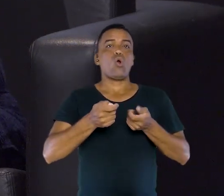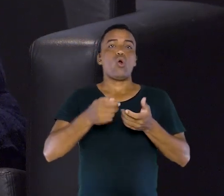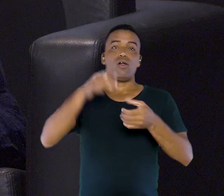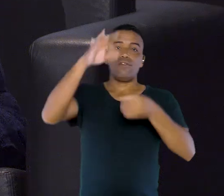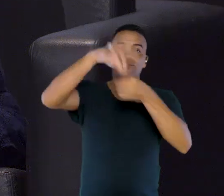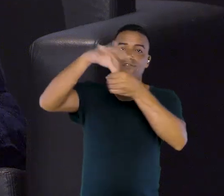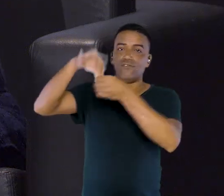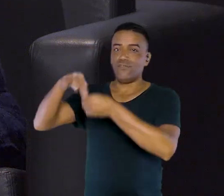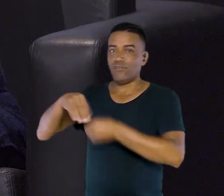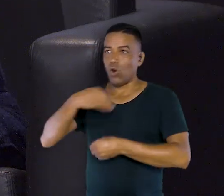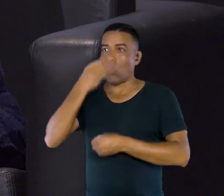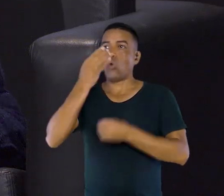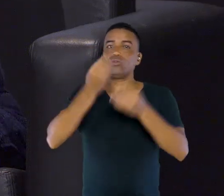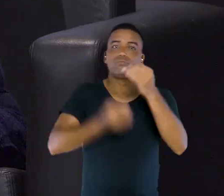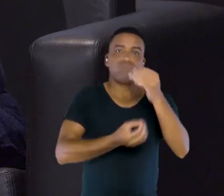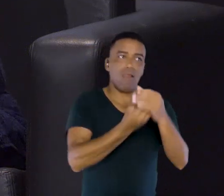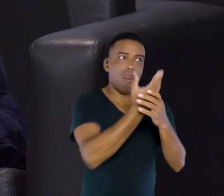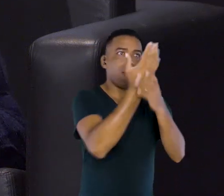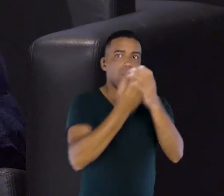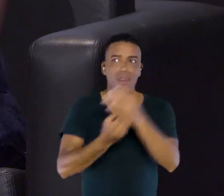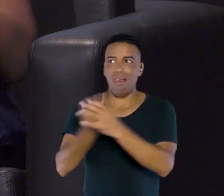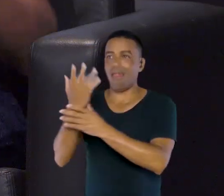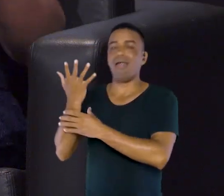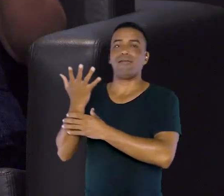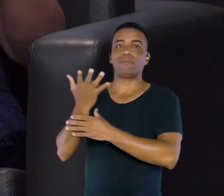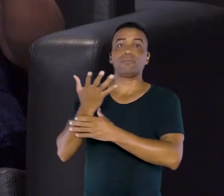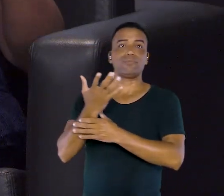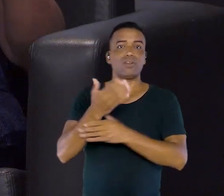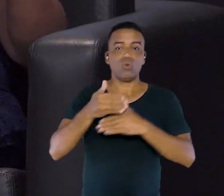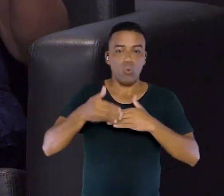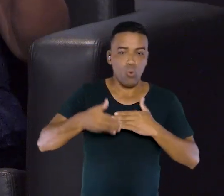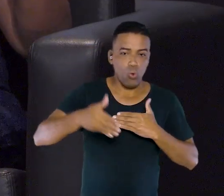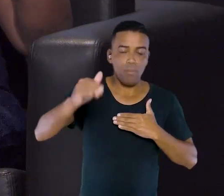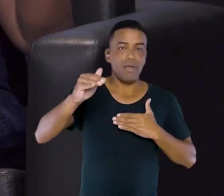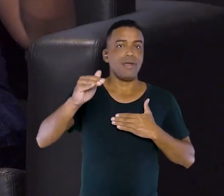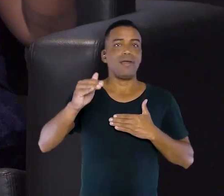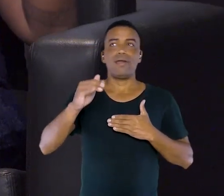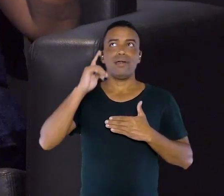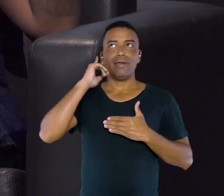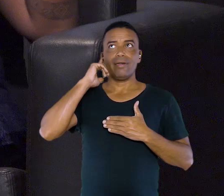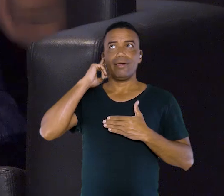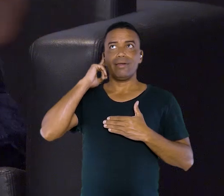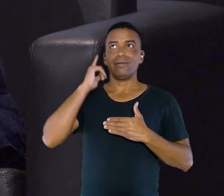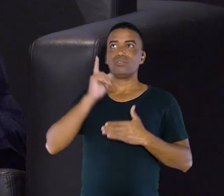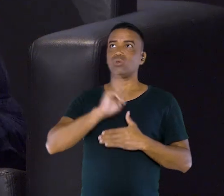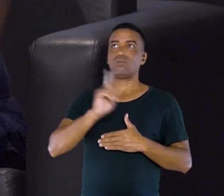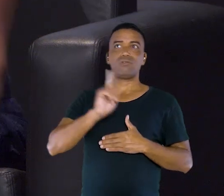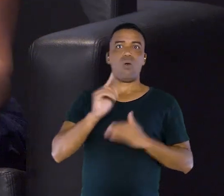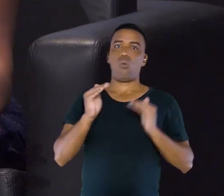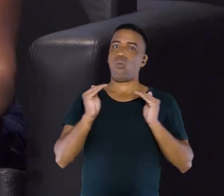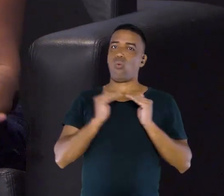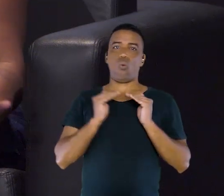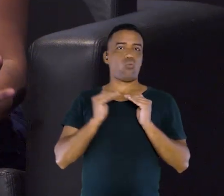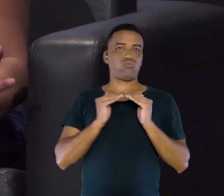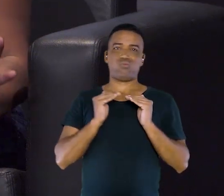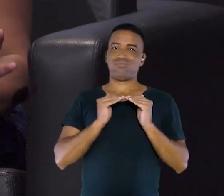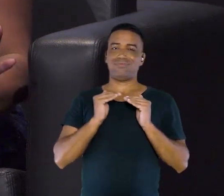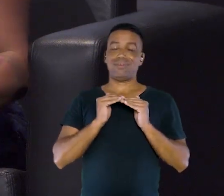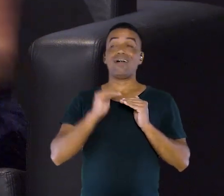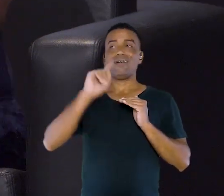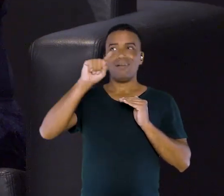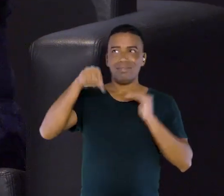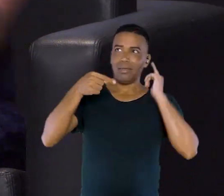de frutas cultivadas, não cultivadas. No início, fui assim, não concordo,